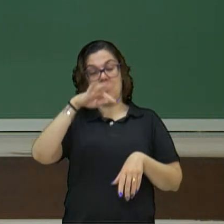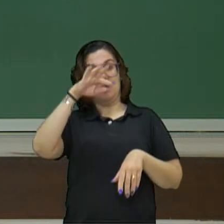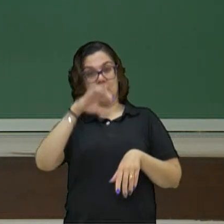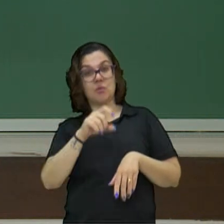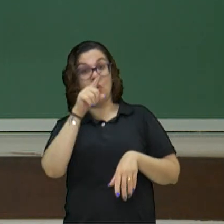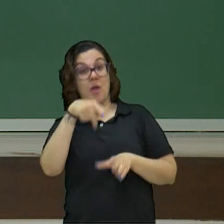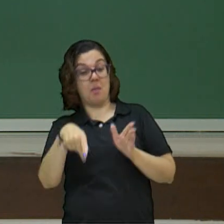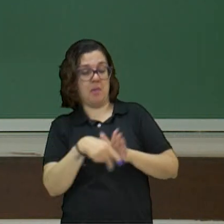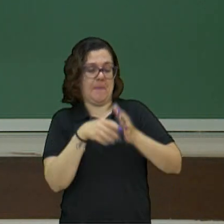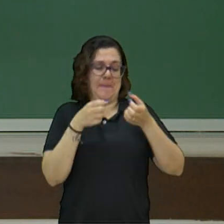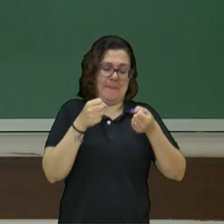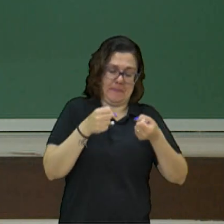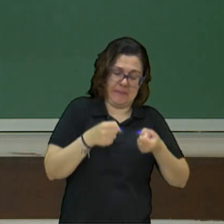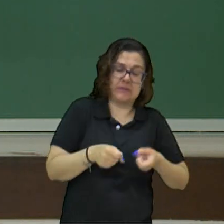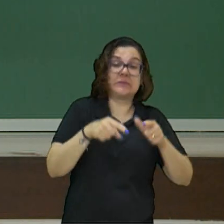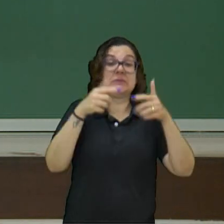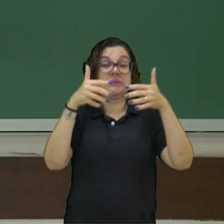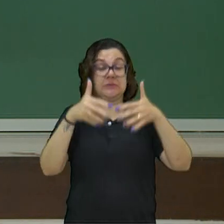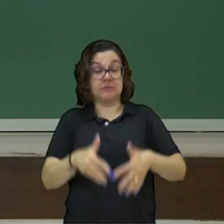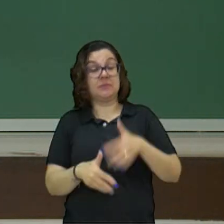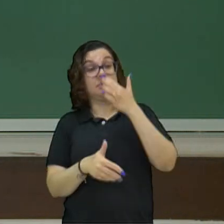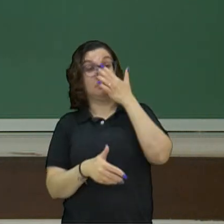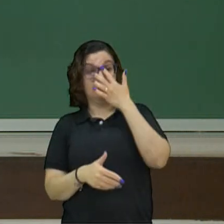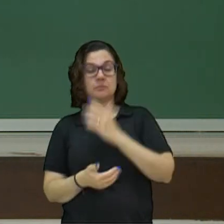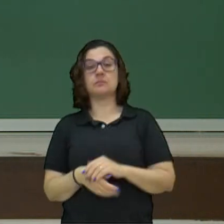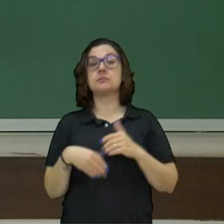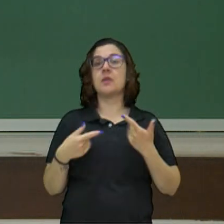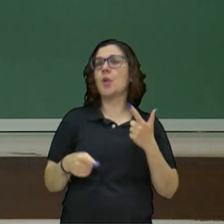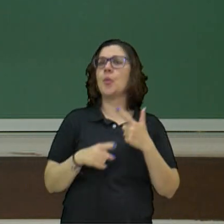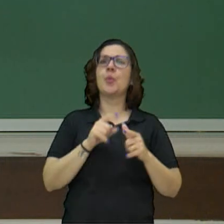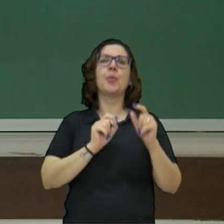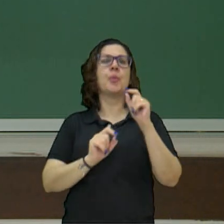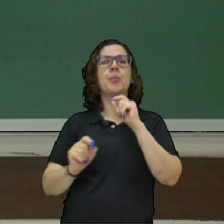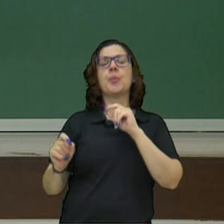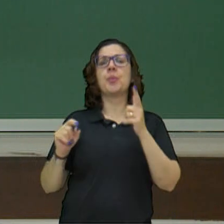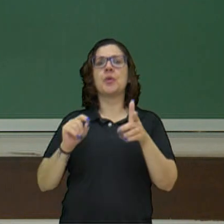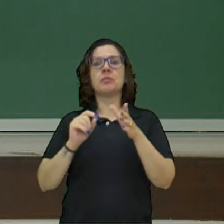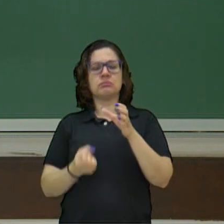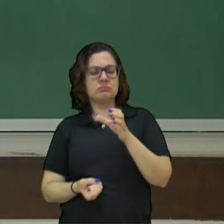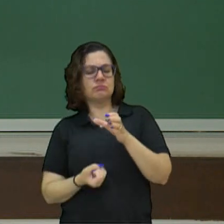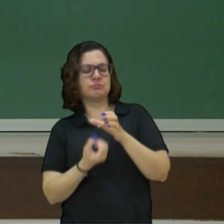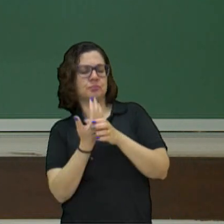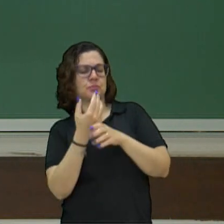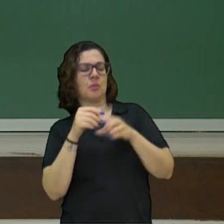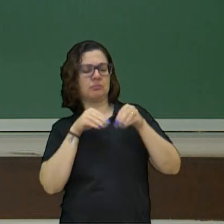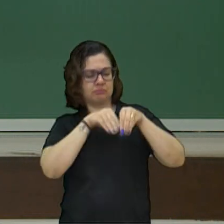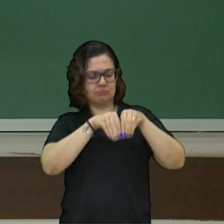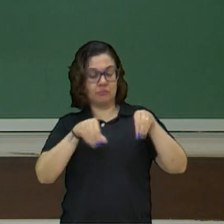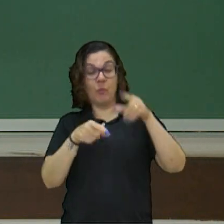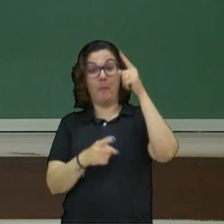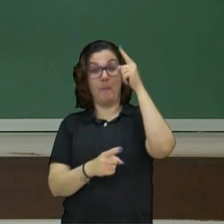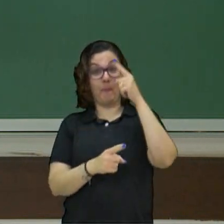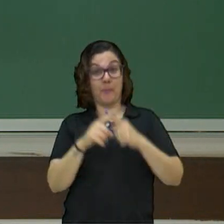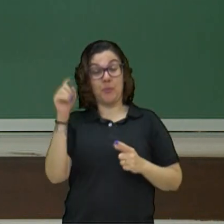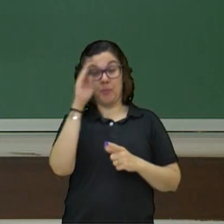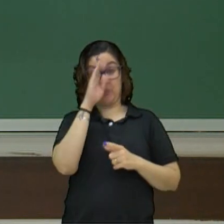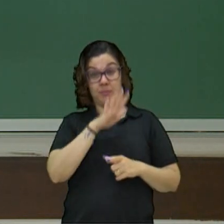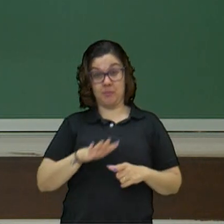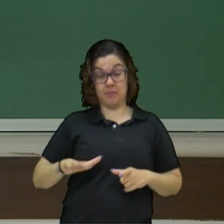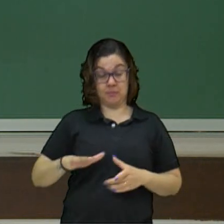é um pesar as caixas né então porque esse mineral foi proibido no nosso